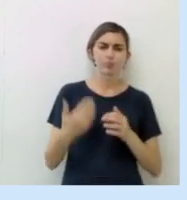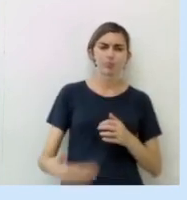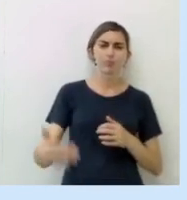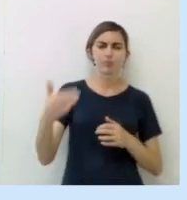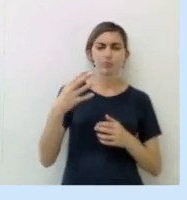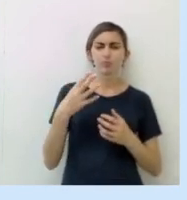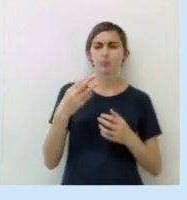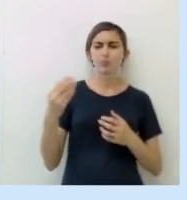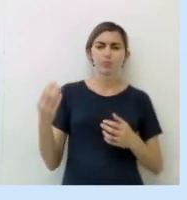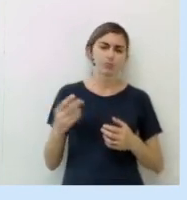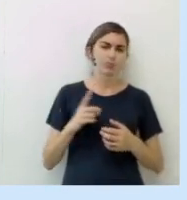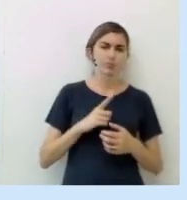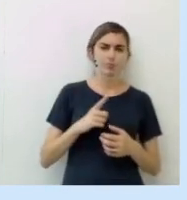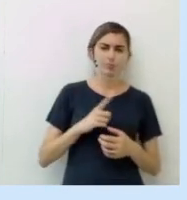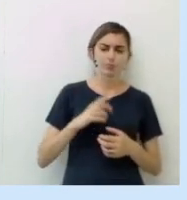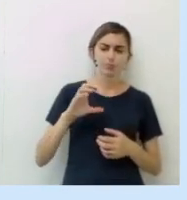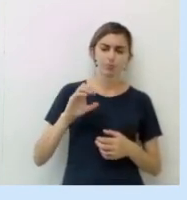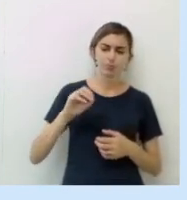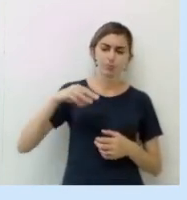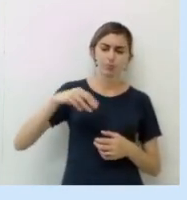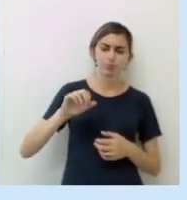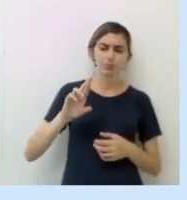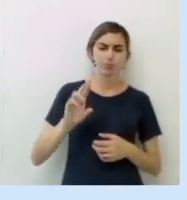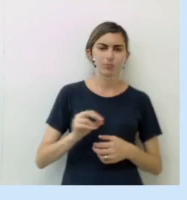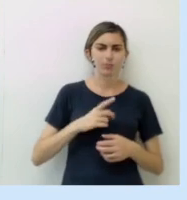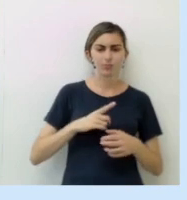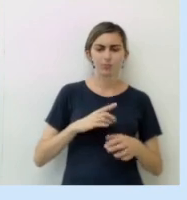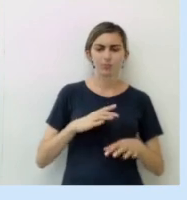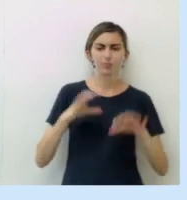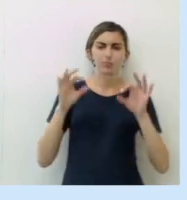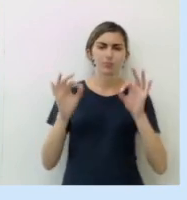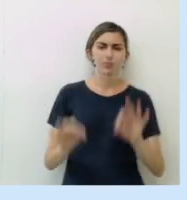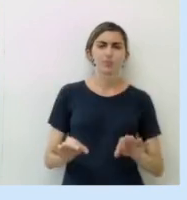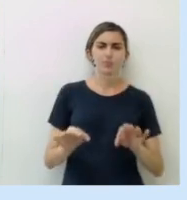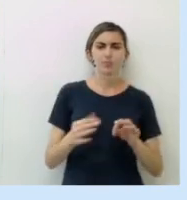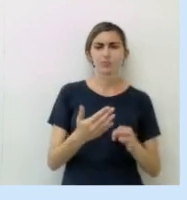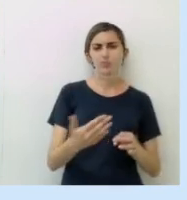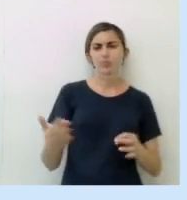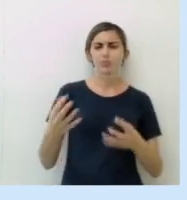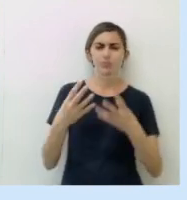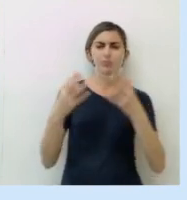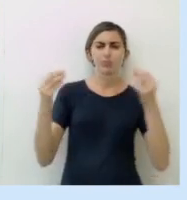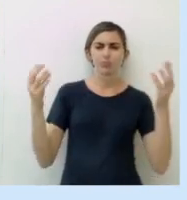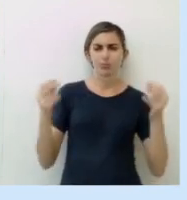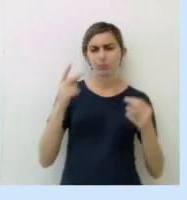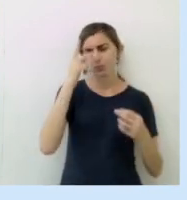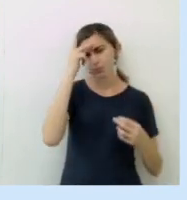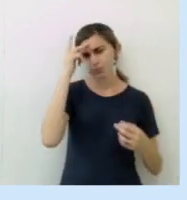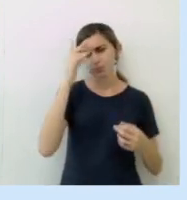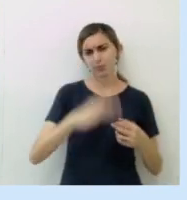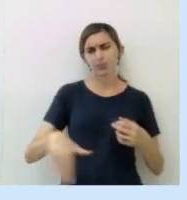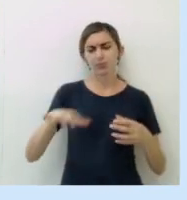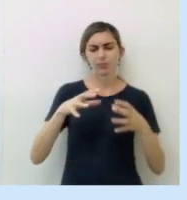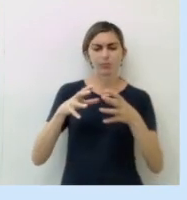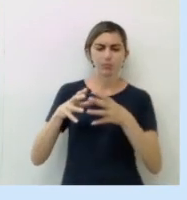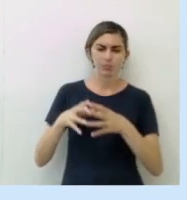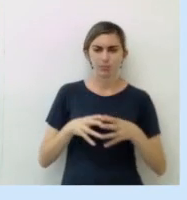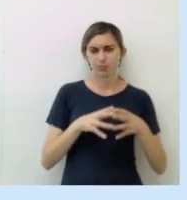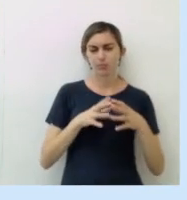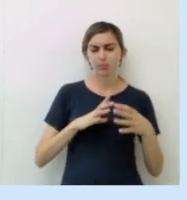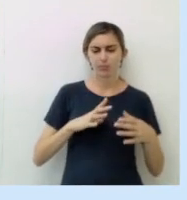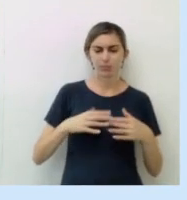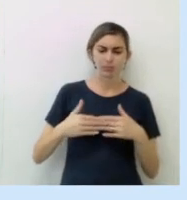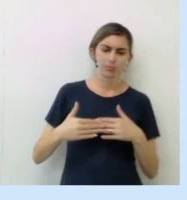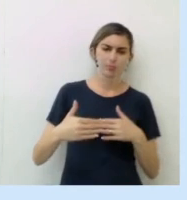muitos acham que Homero seria justamente muitas pessoas, um coletivo. E vamos